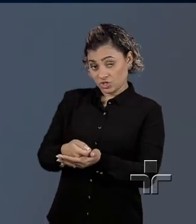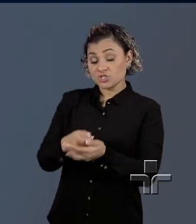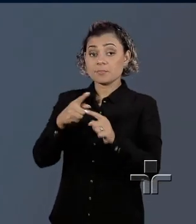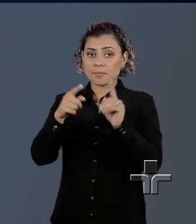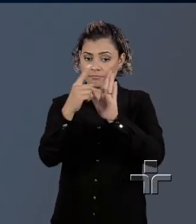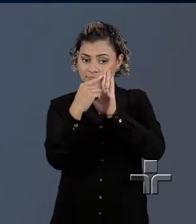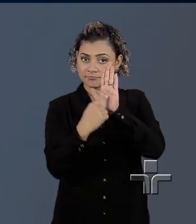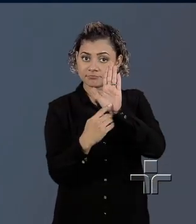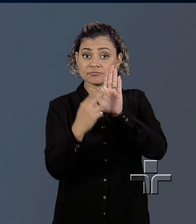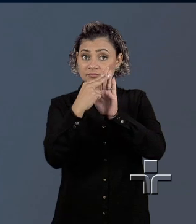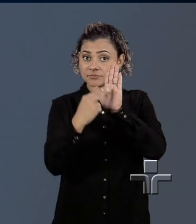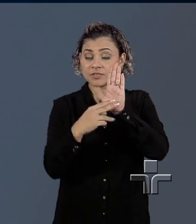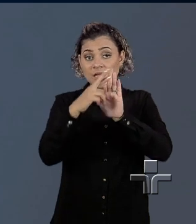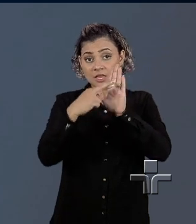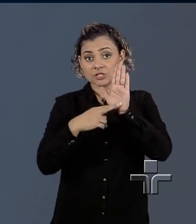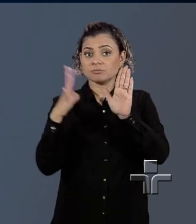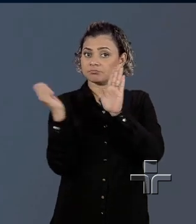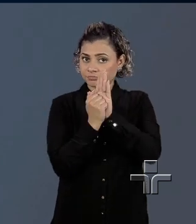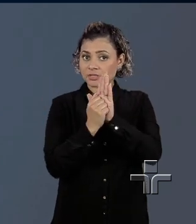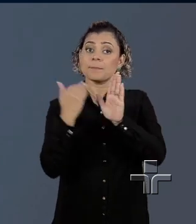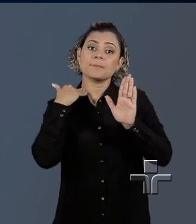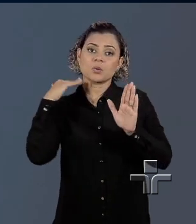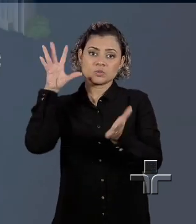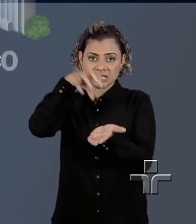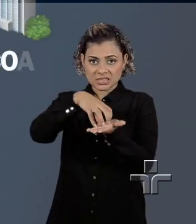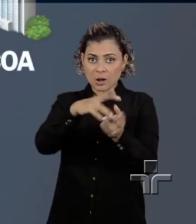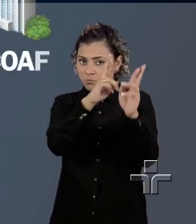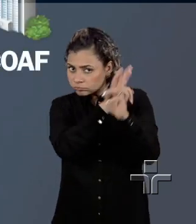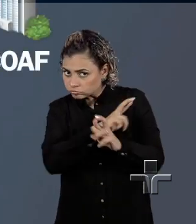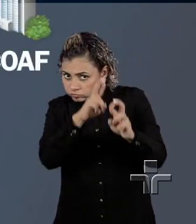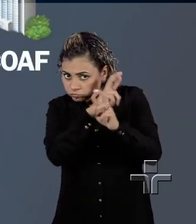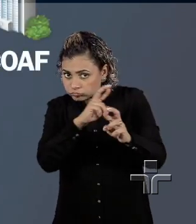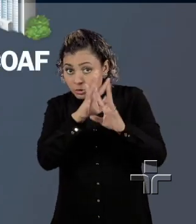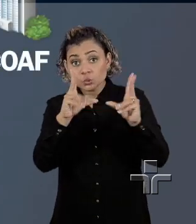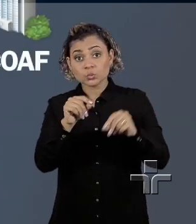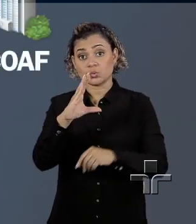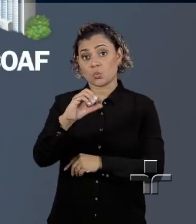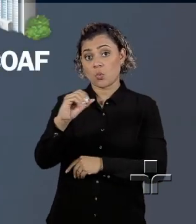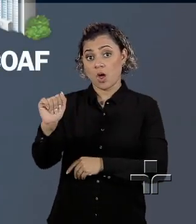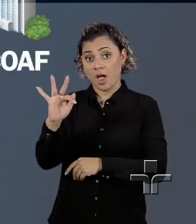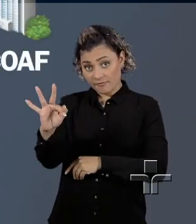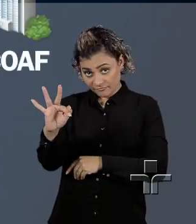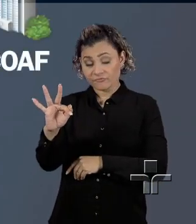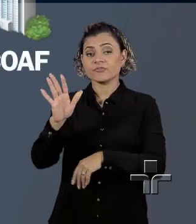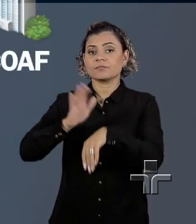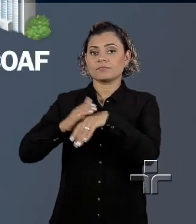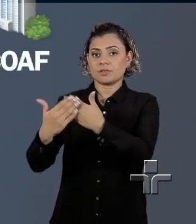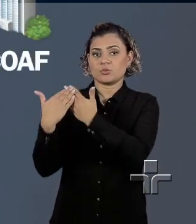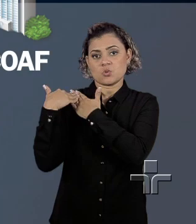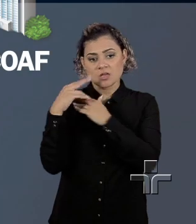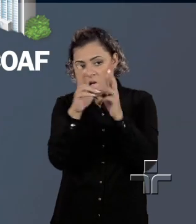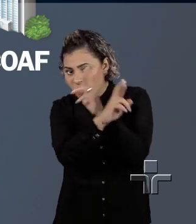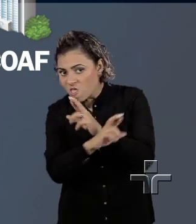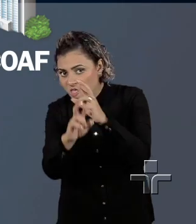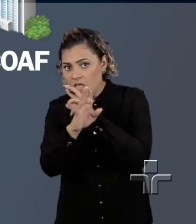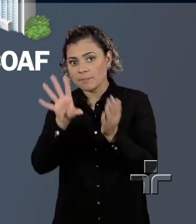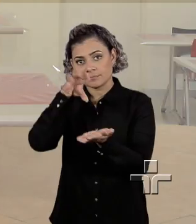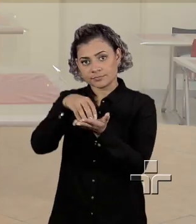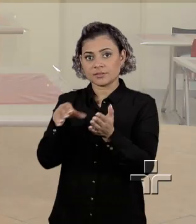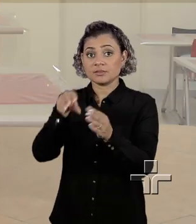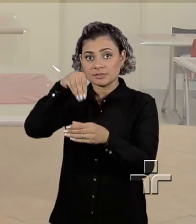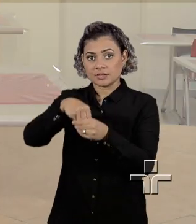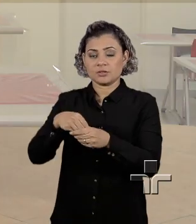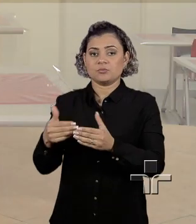e acompanhada pelo Banco Central. Tudo é supervisionado pelo COAF, o Conselho de Operações Financeiras do Ministério da Economia.